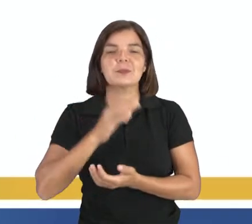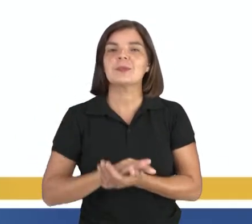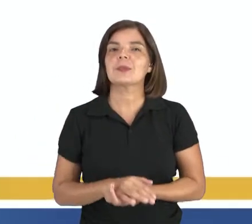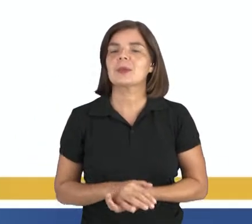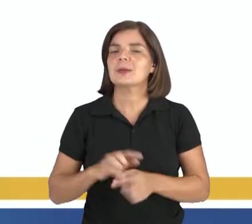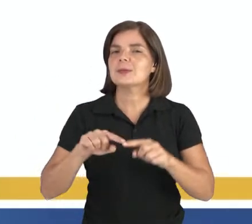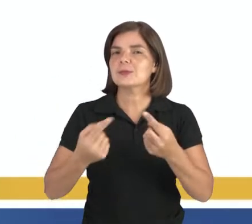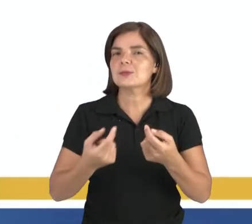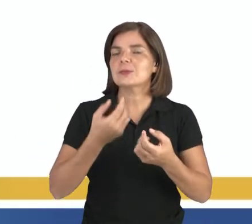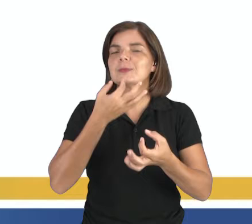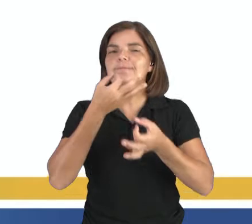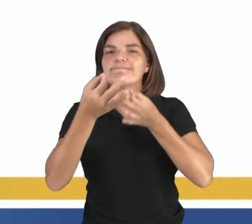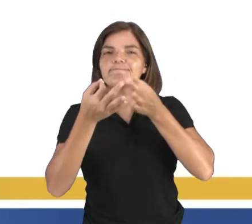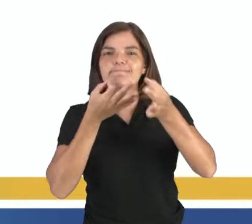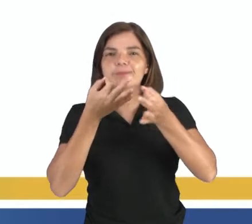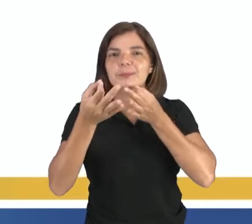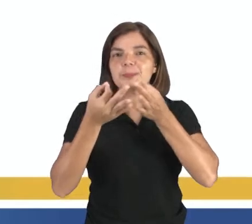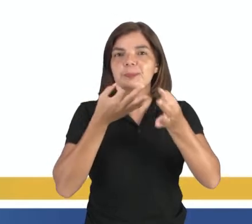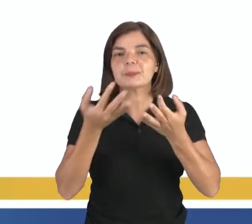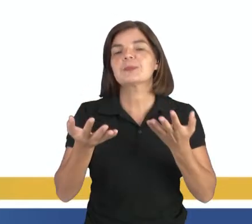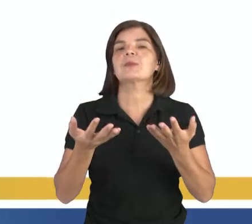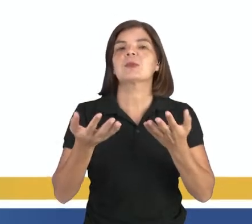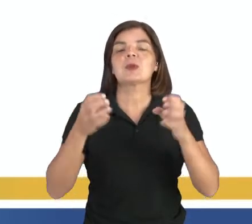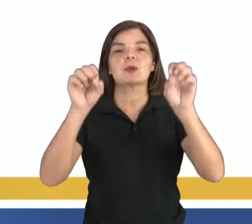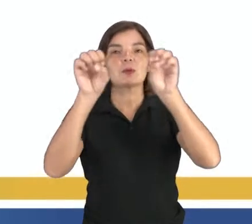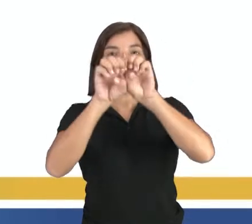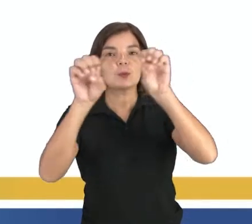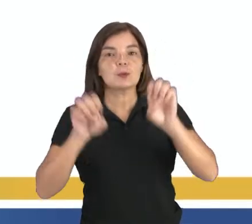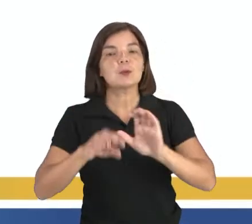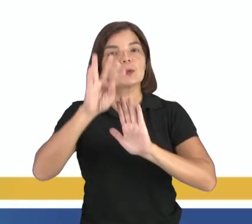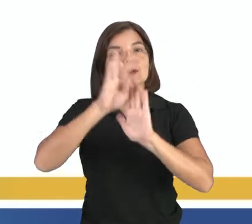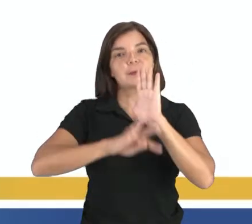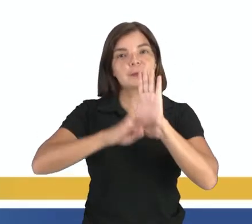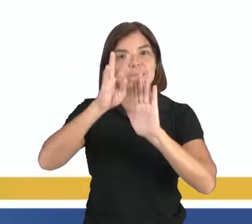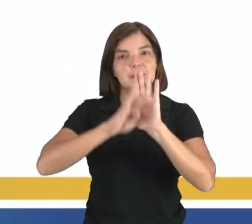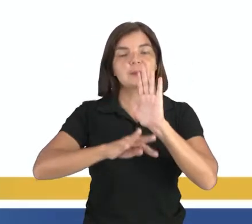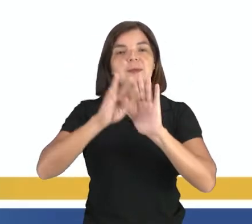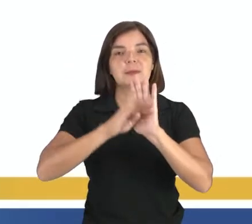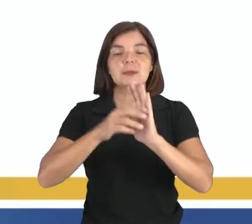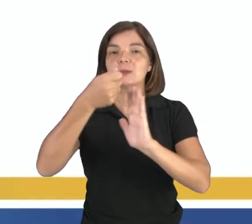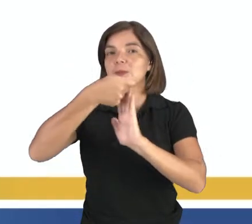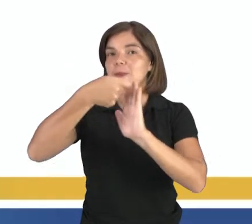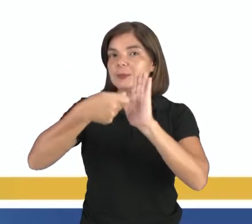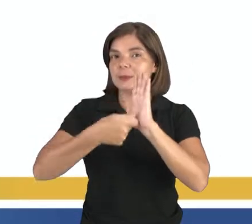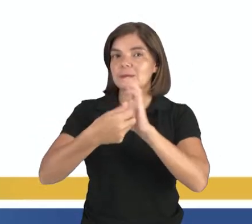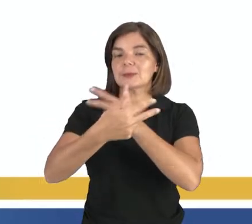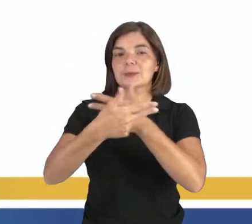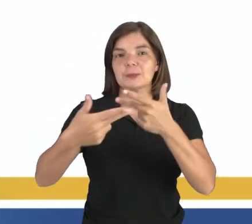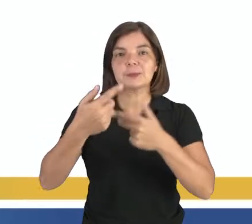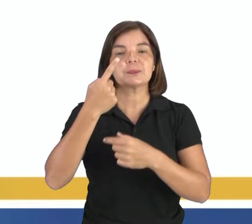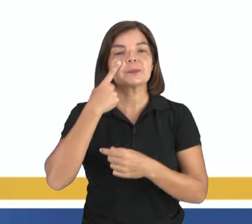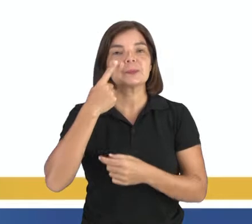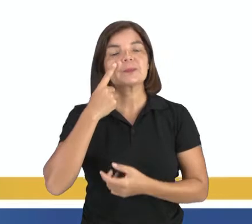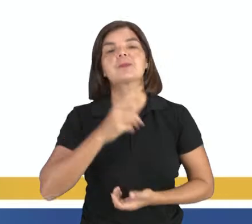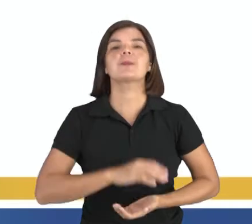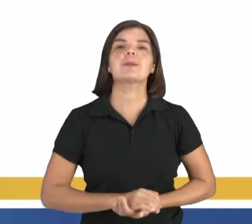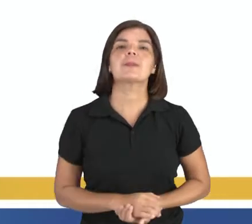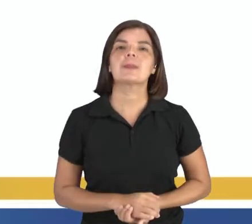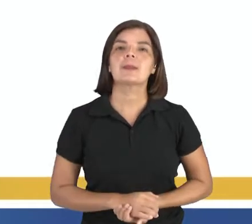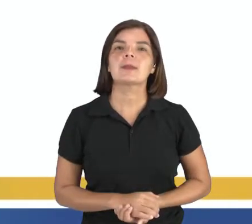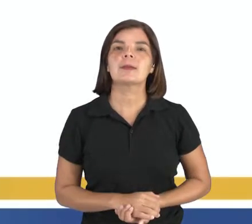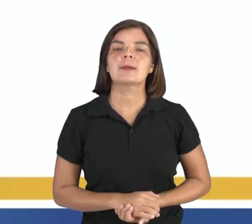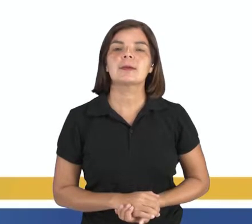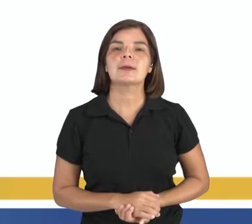pouquinho sobre argumentos, sobre estrutura textual, né, redação, essas coisinhas, tá? Vamos ver ali.